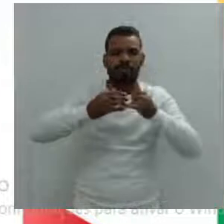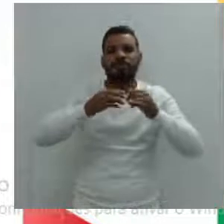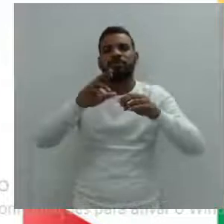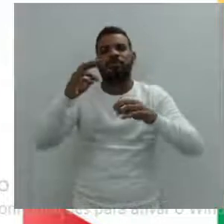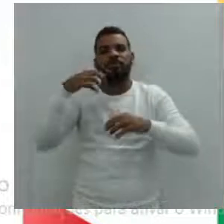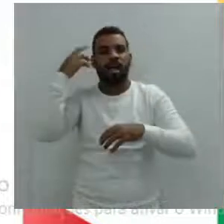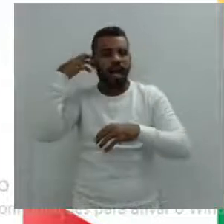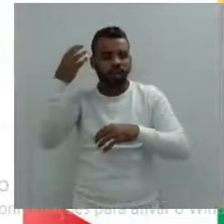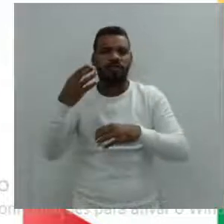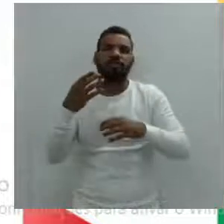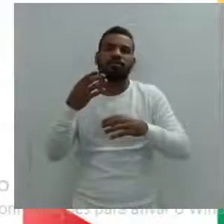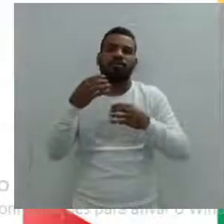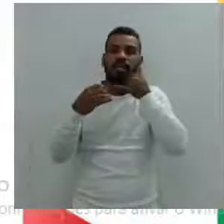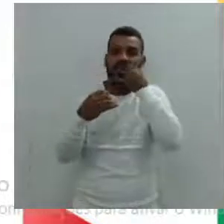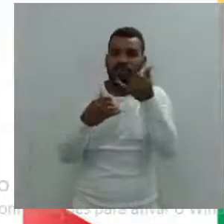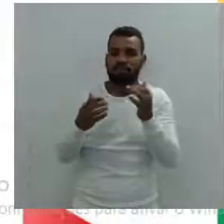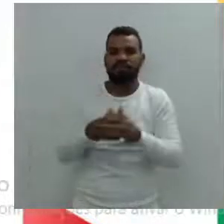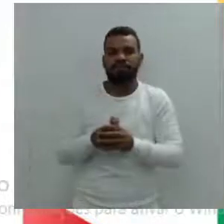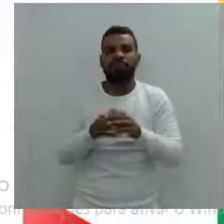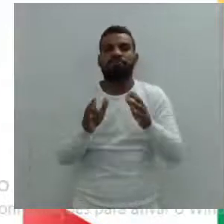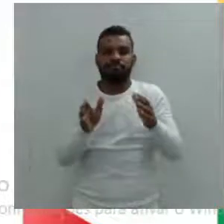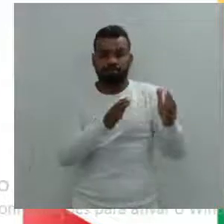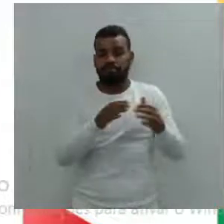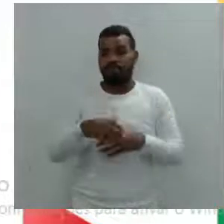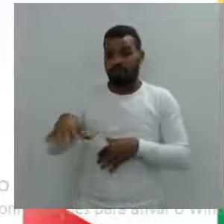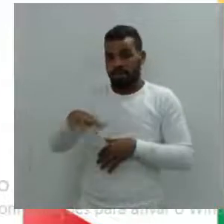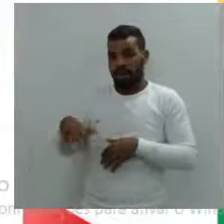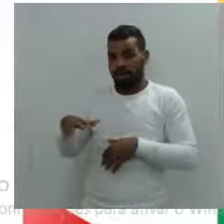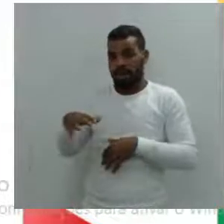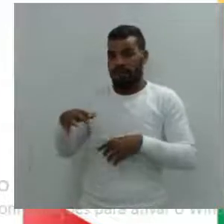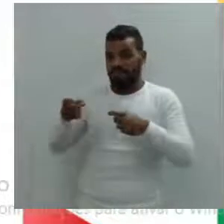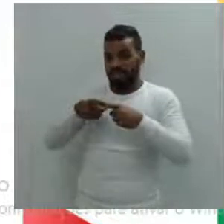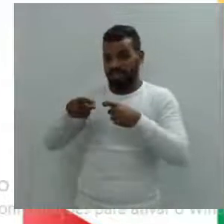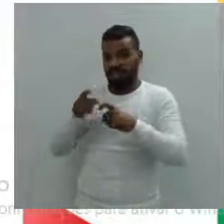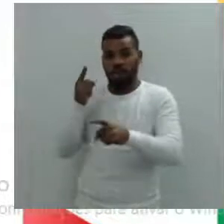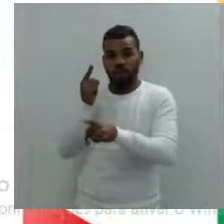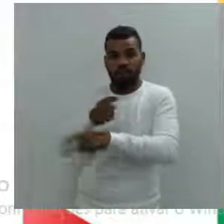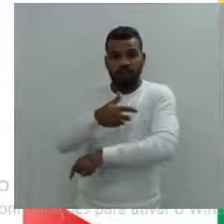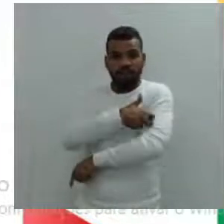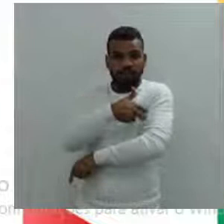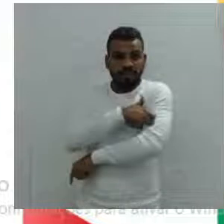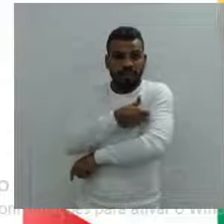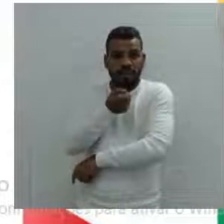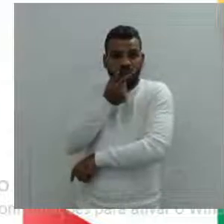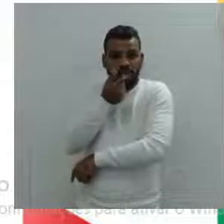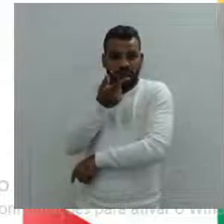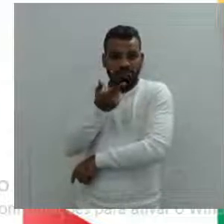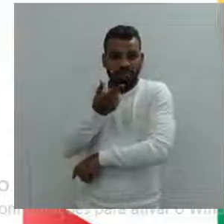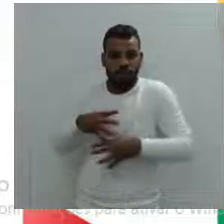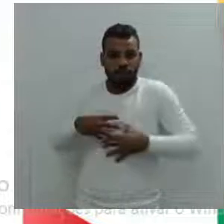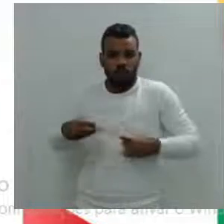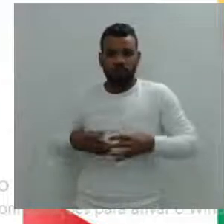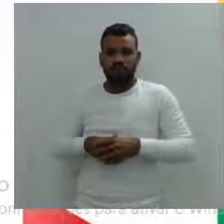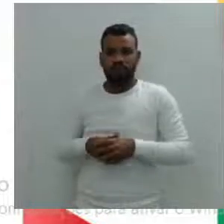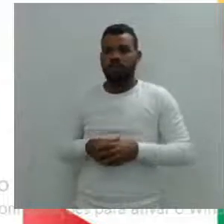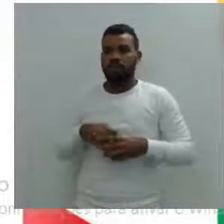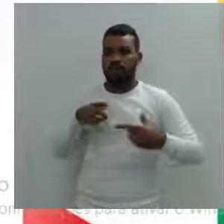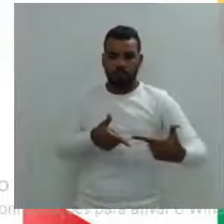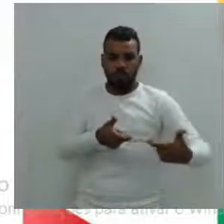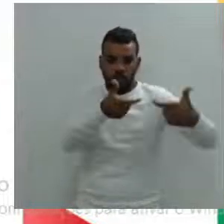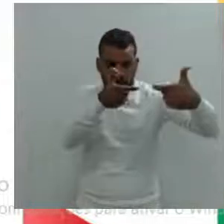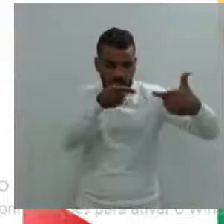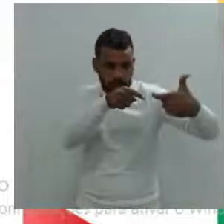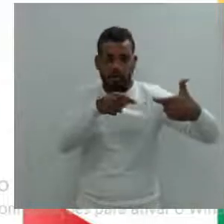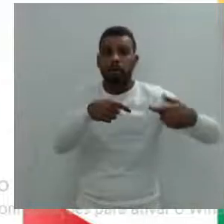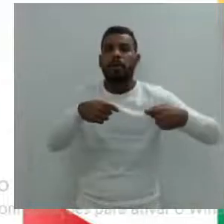o telefone. Na medicina e na química, como a descoberta de vacinas e antibióticos. É aquilo que eu disse, né? Eu tenho uma guerra,